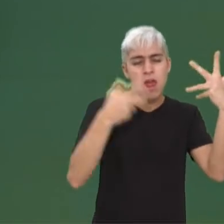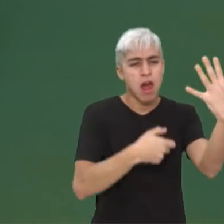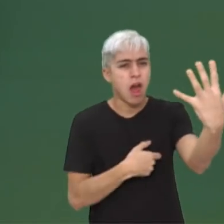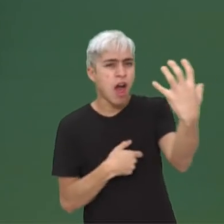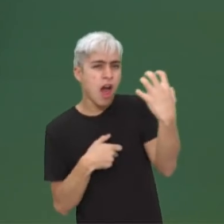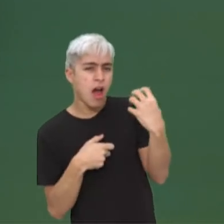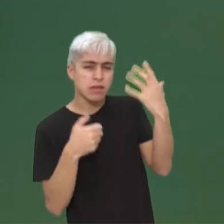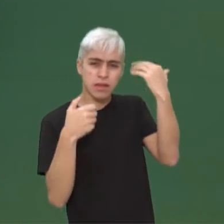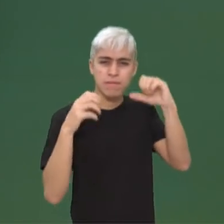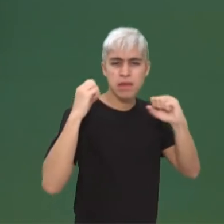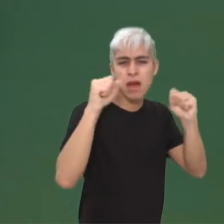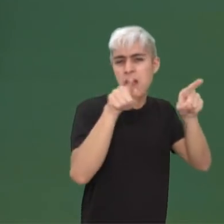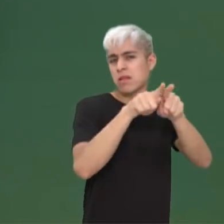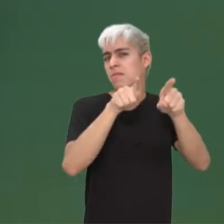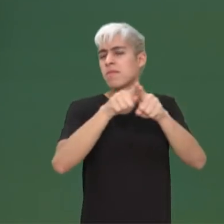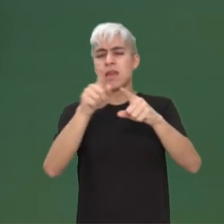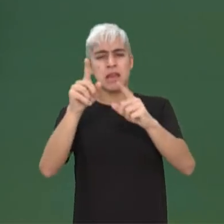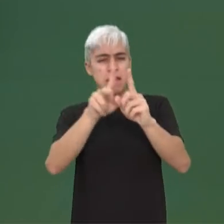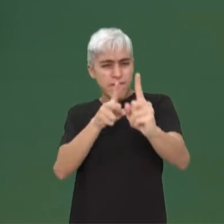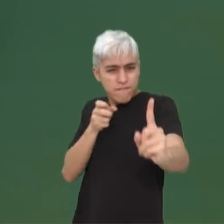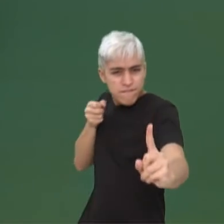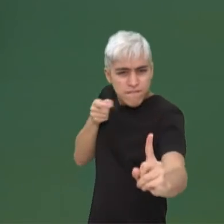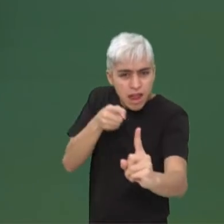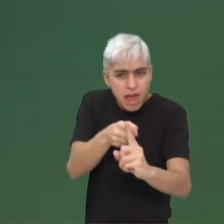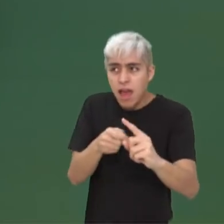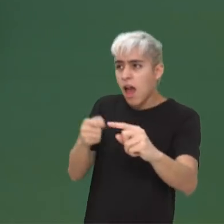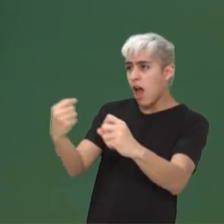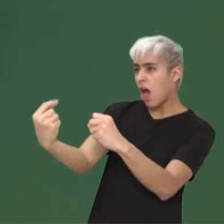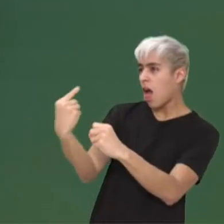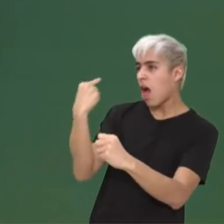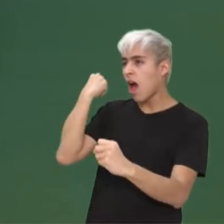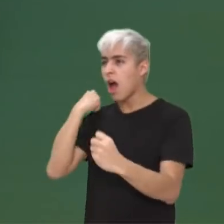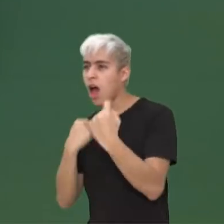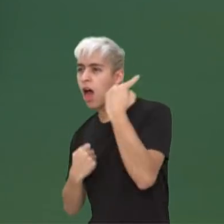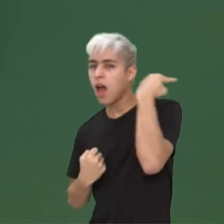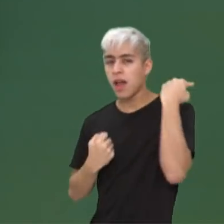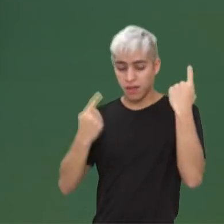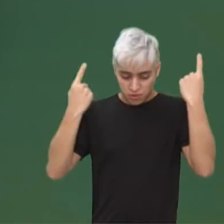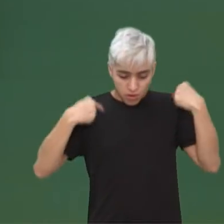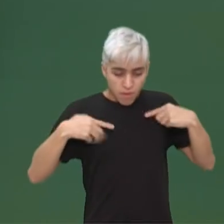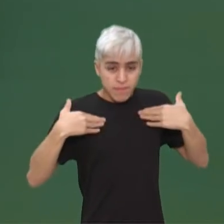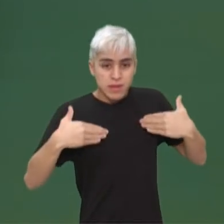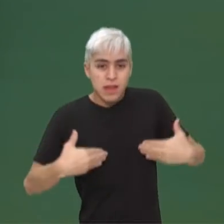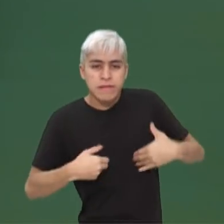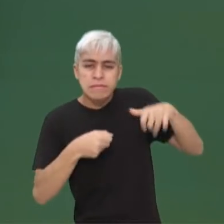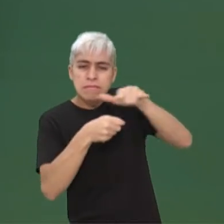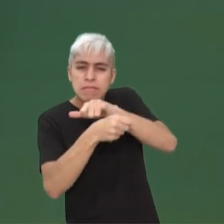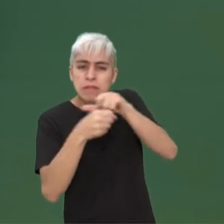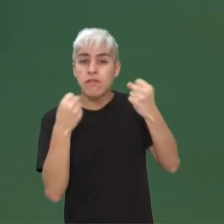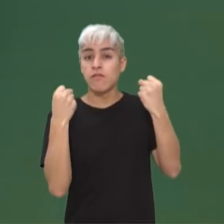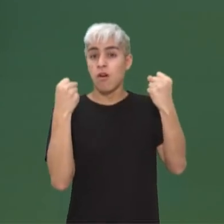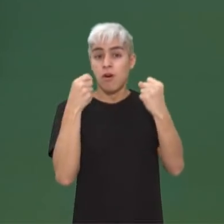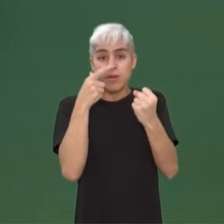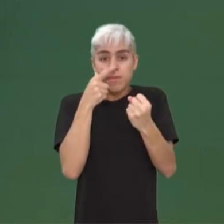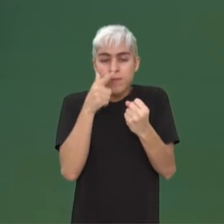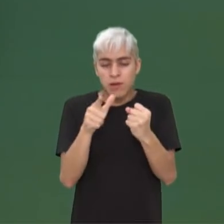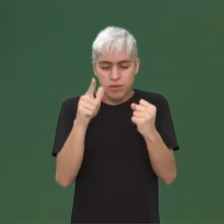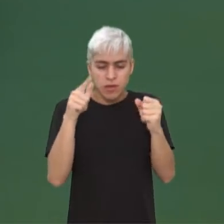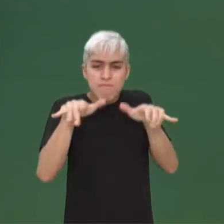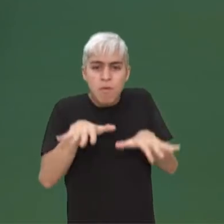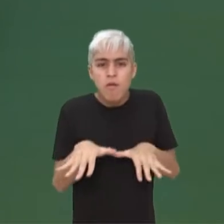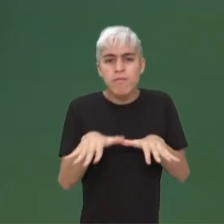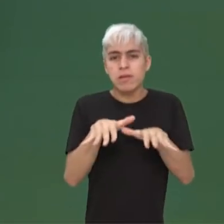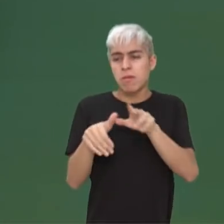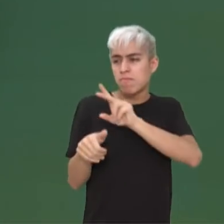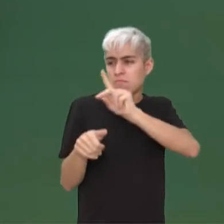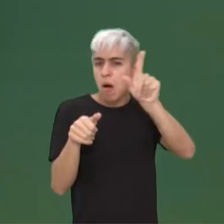de algumas lanças, algumas flechas. Então eles precisavam ter o corpo ali bastante acrobático para conseguir realizar ali os movimentos, escapar